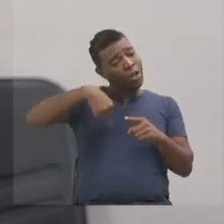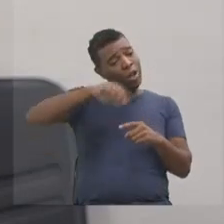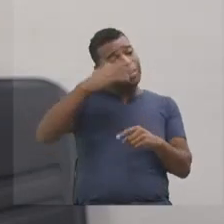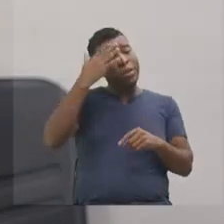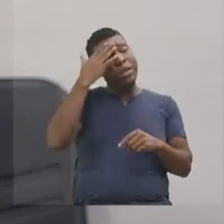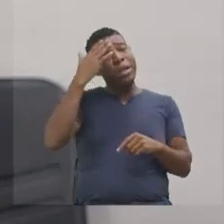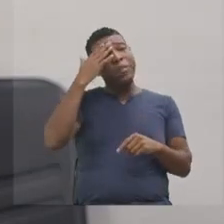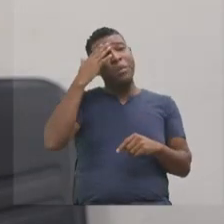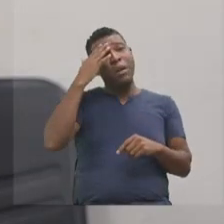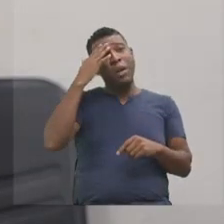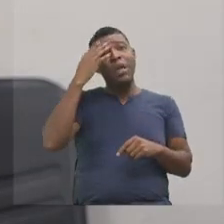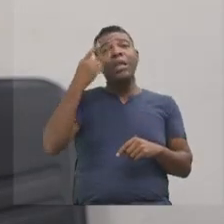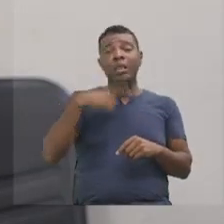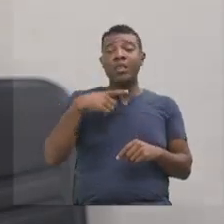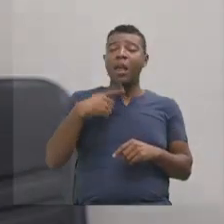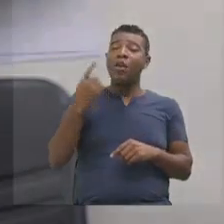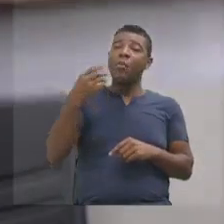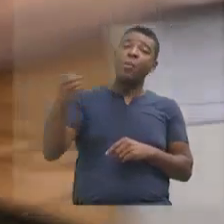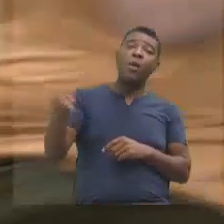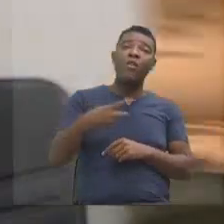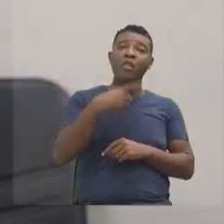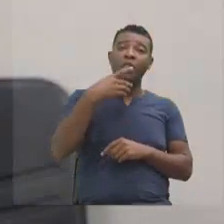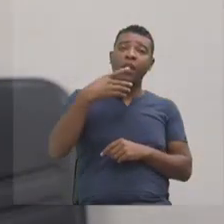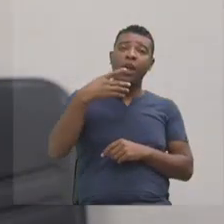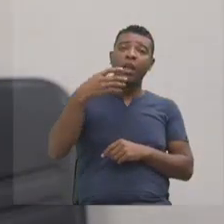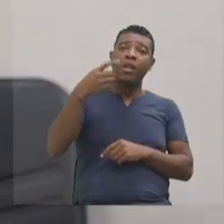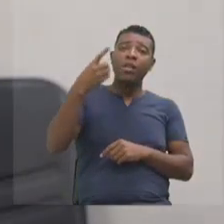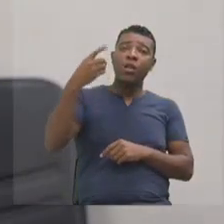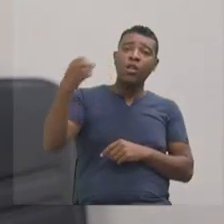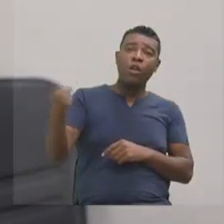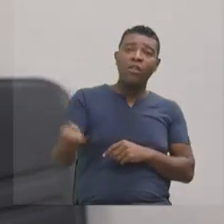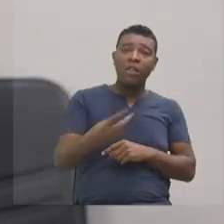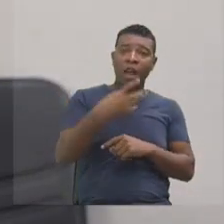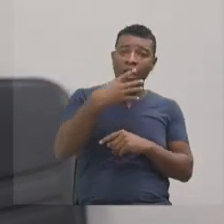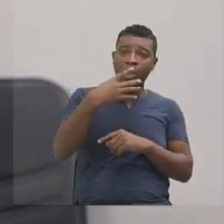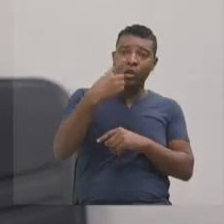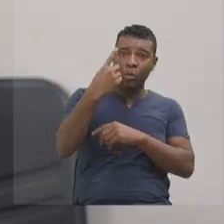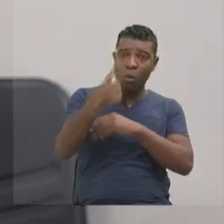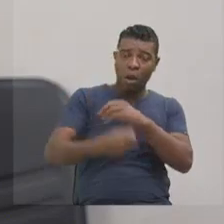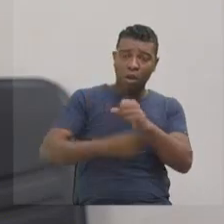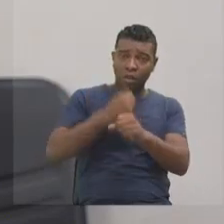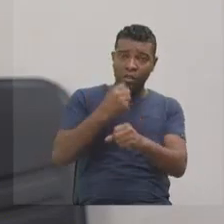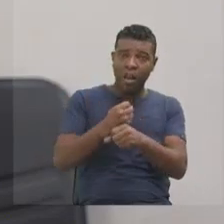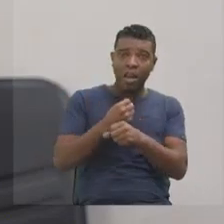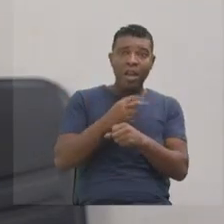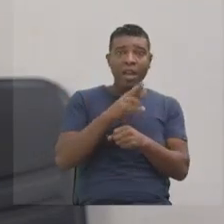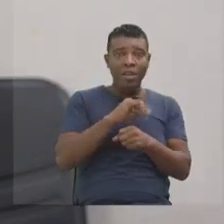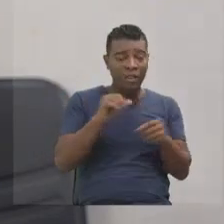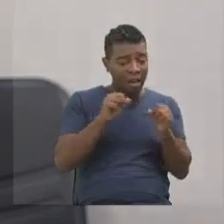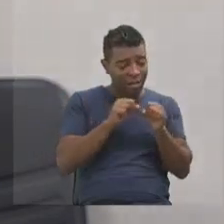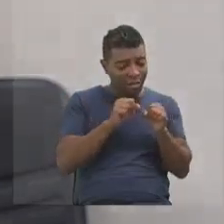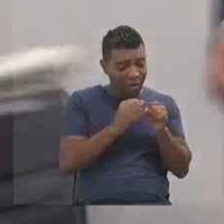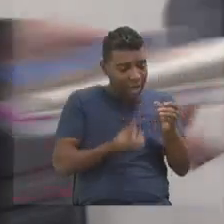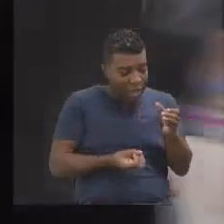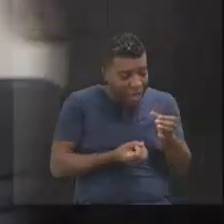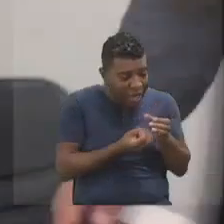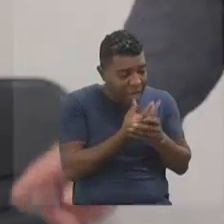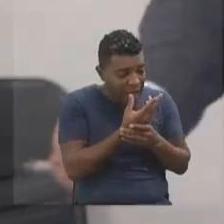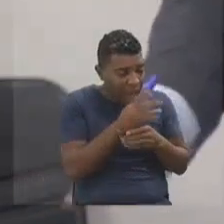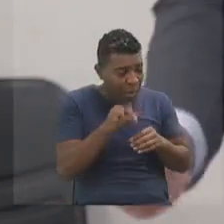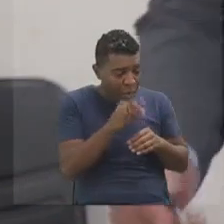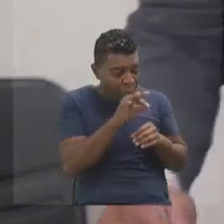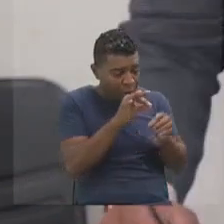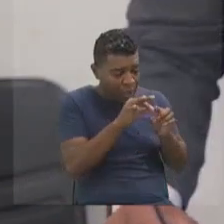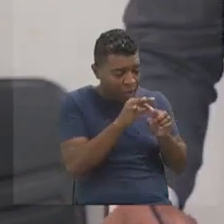para Ano que vem Doutor Maurício que é a biofálica de mosquito aedes aegypti com a bactéria vulvaquia que é uma nova